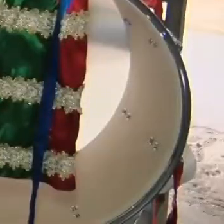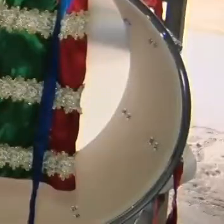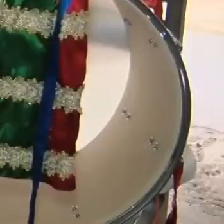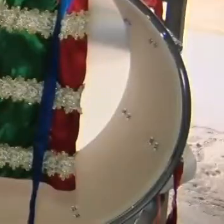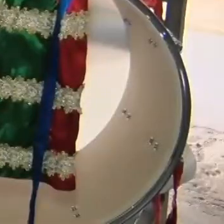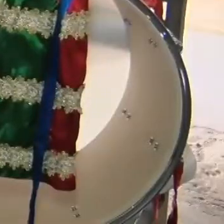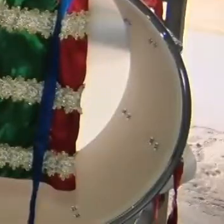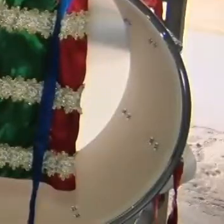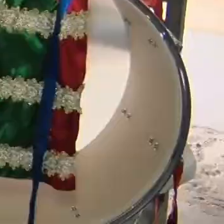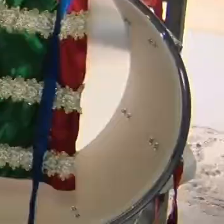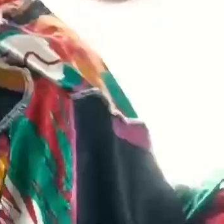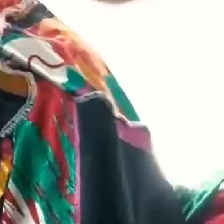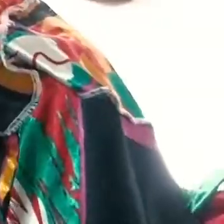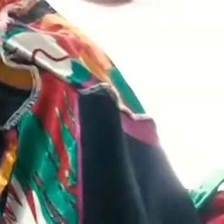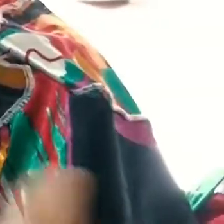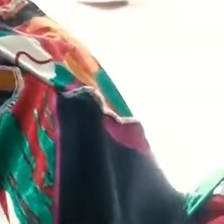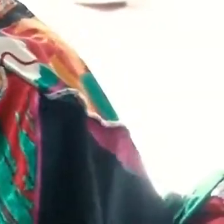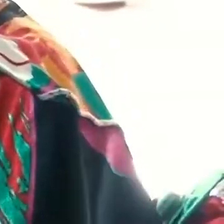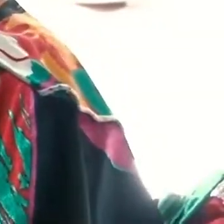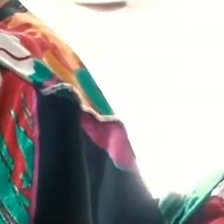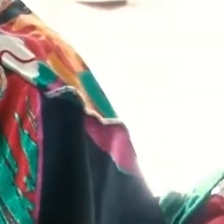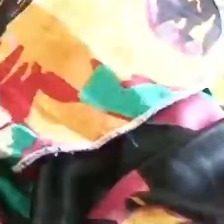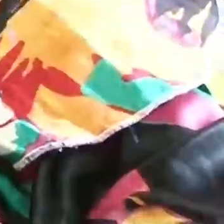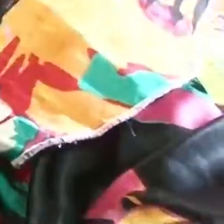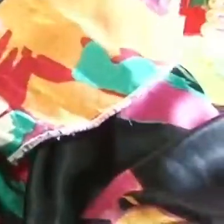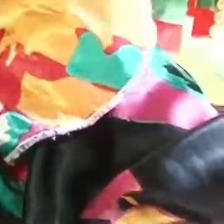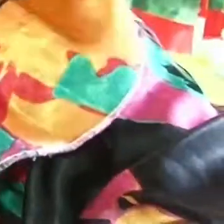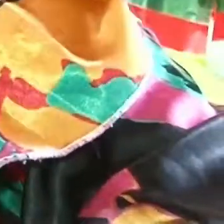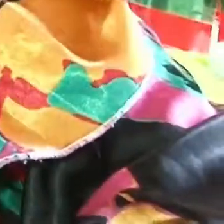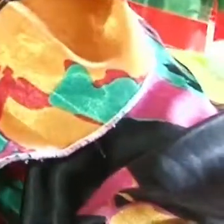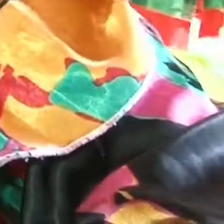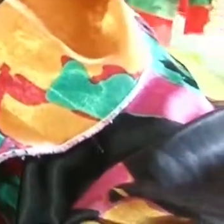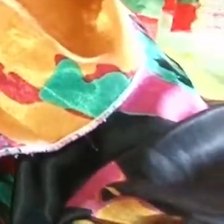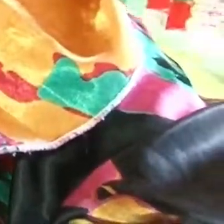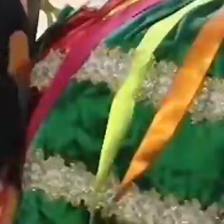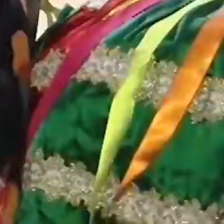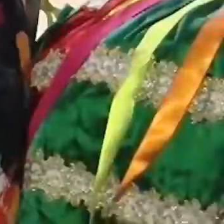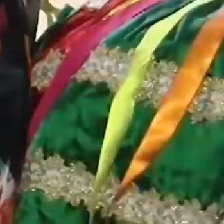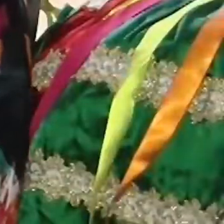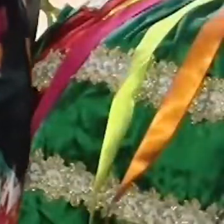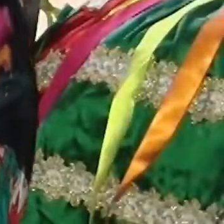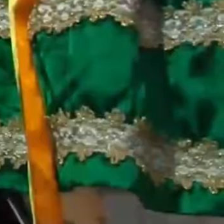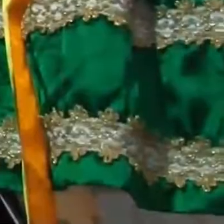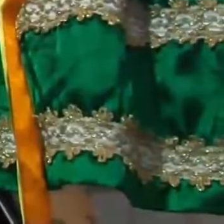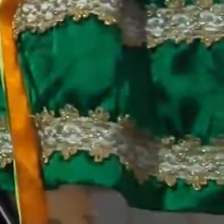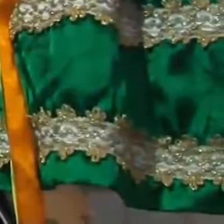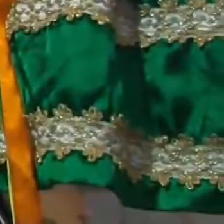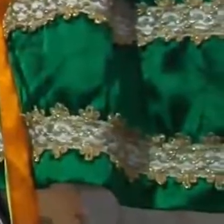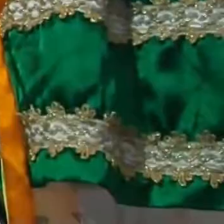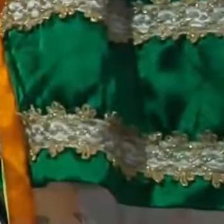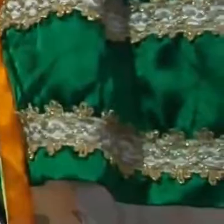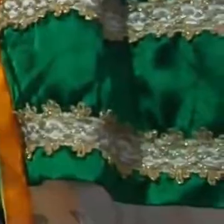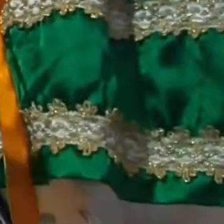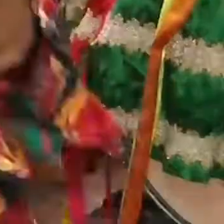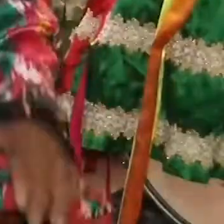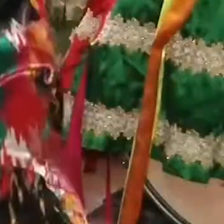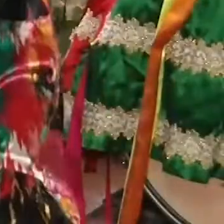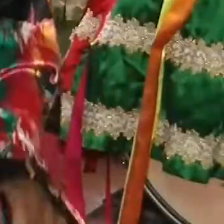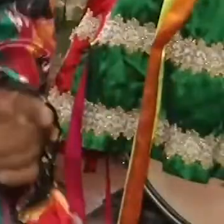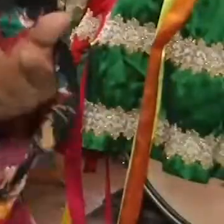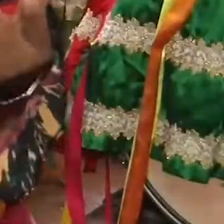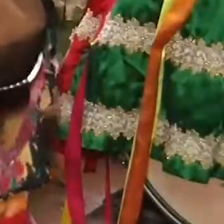avô, de meu avô para minha mãe para eu. E aí agora estou passando para os filhos. São 30 pessoas, então é alegria, é muita